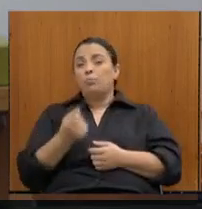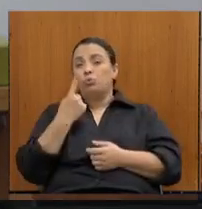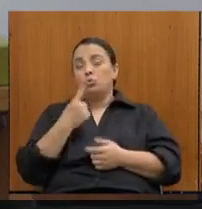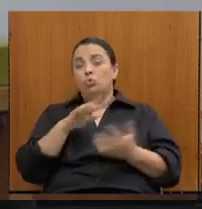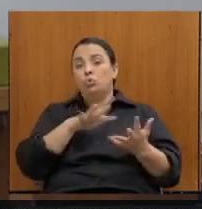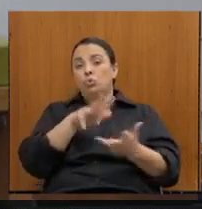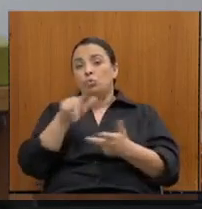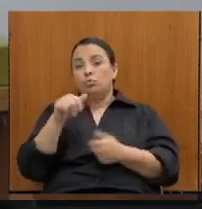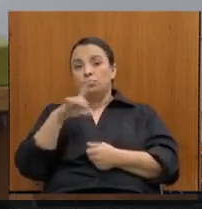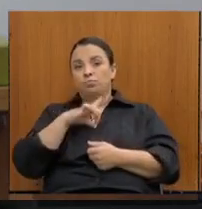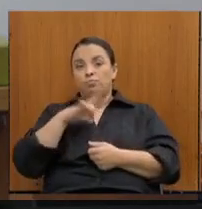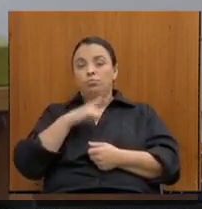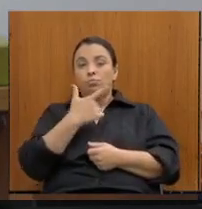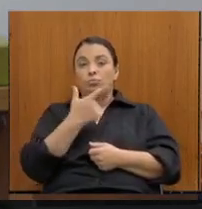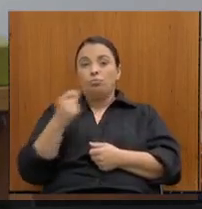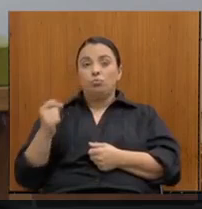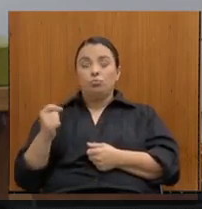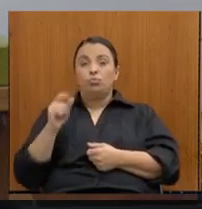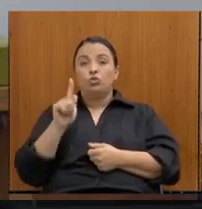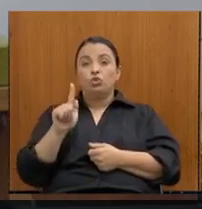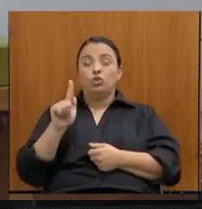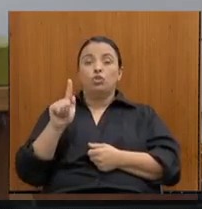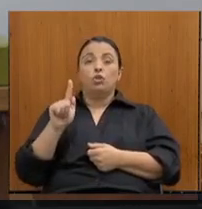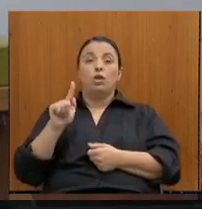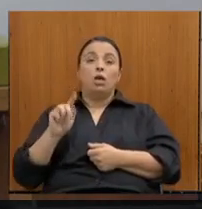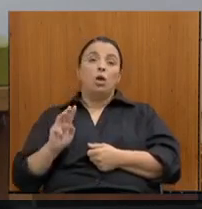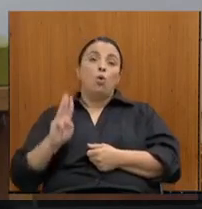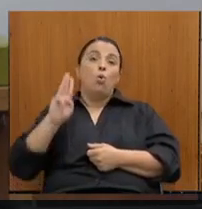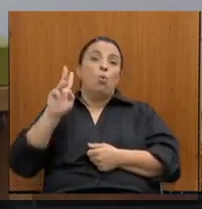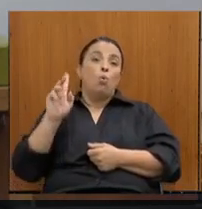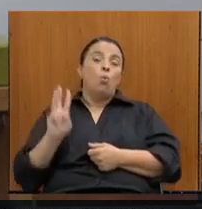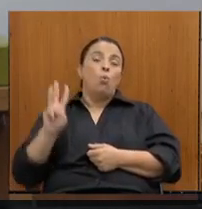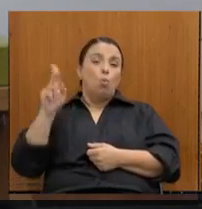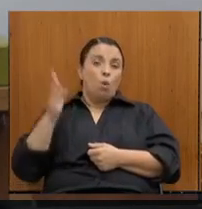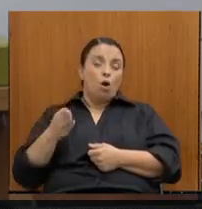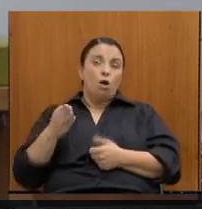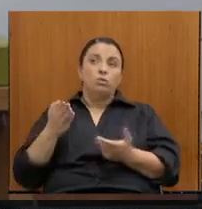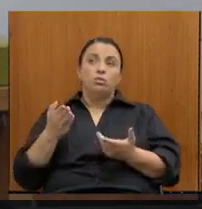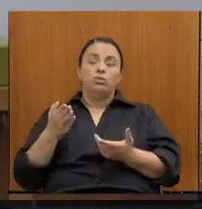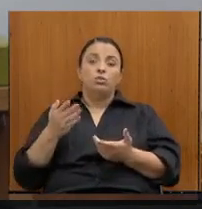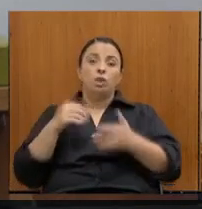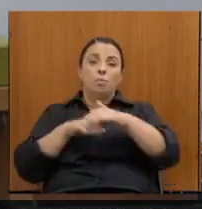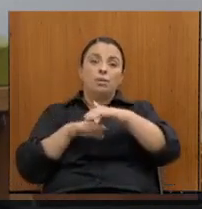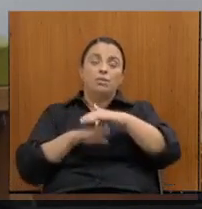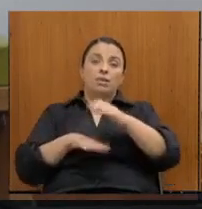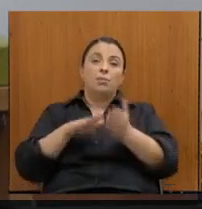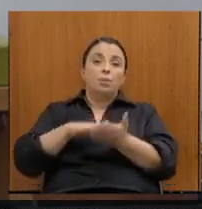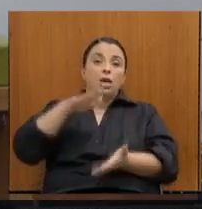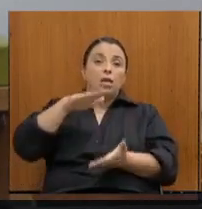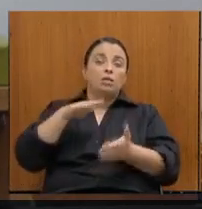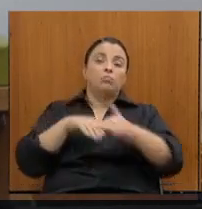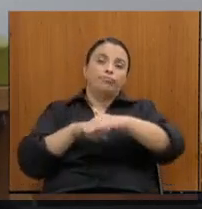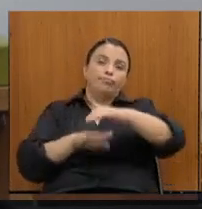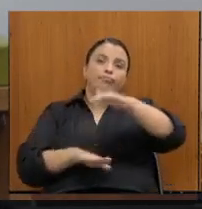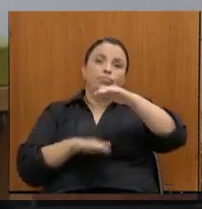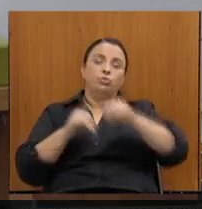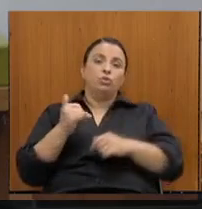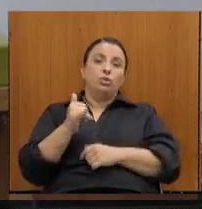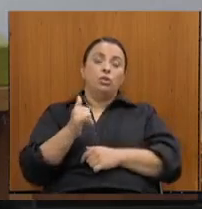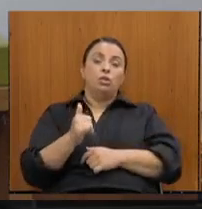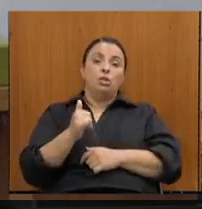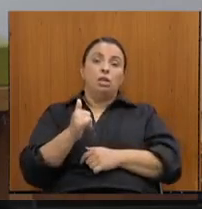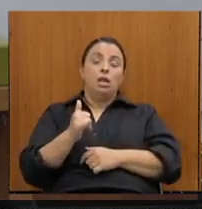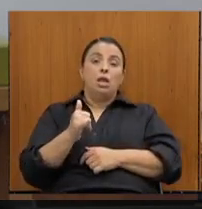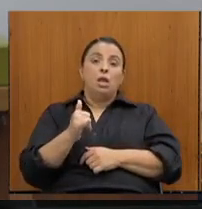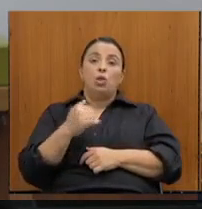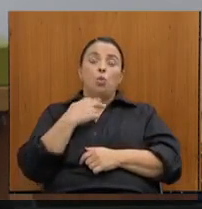mundo que tem 200 gigabot em armazenamento de energia não consegue entrar no Brasil porque a bateria no Brasil paga oitenta por cento